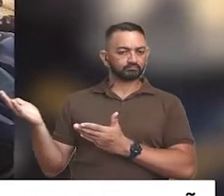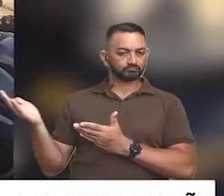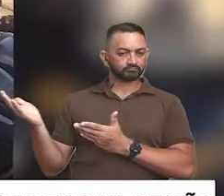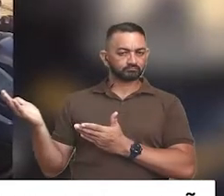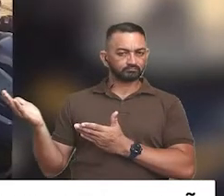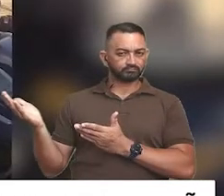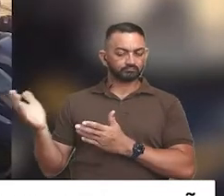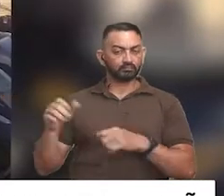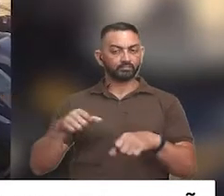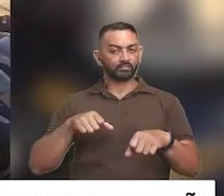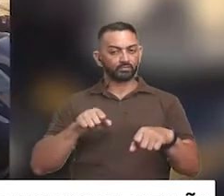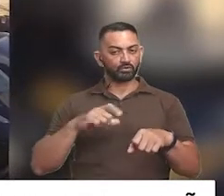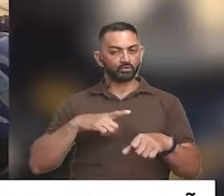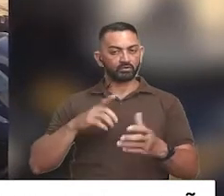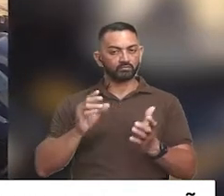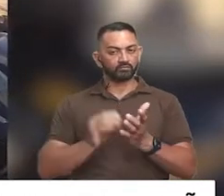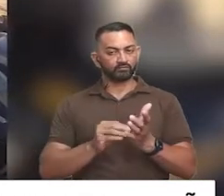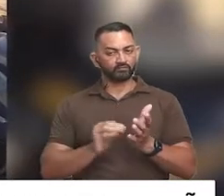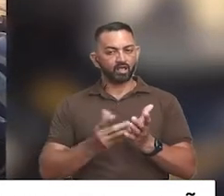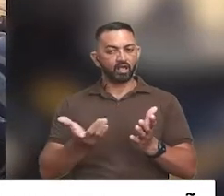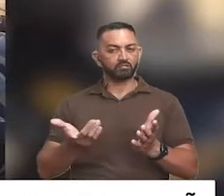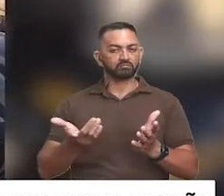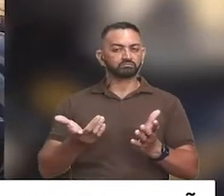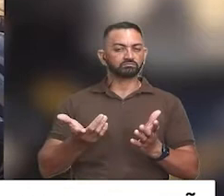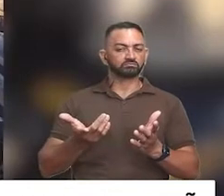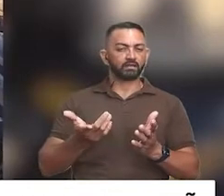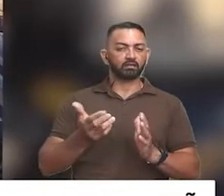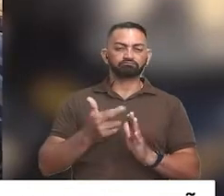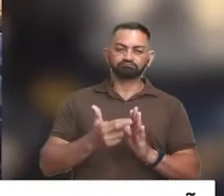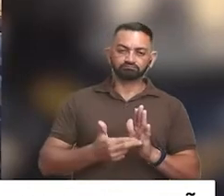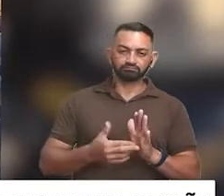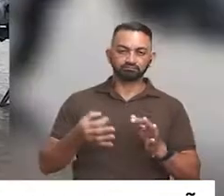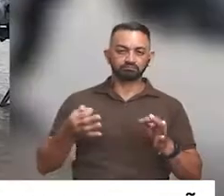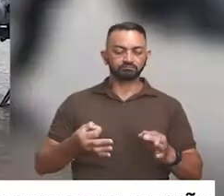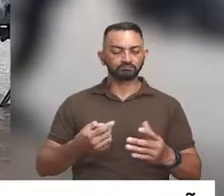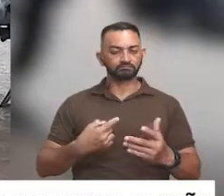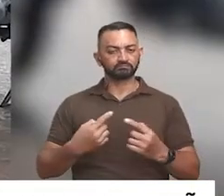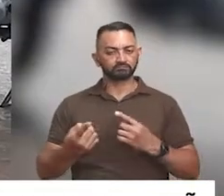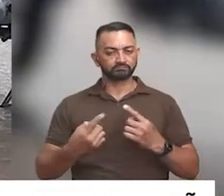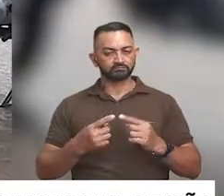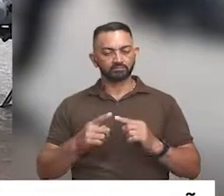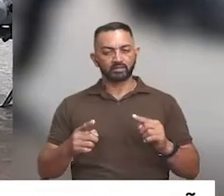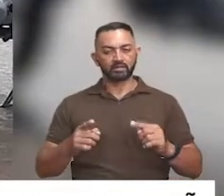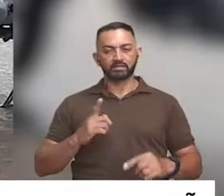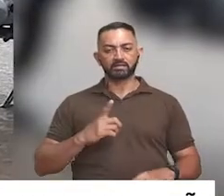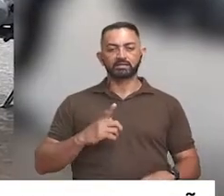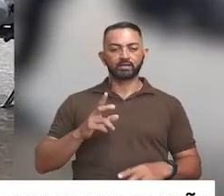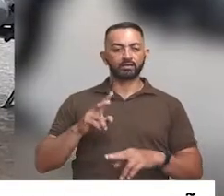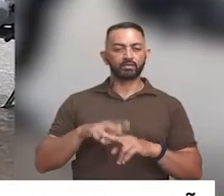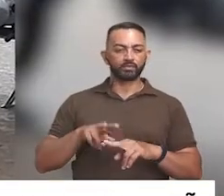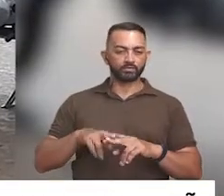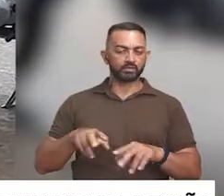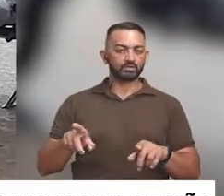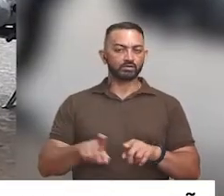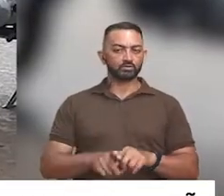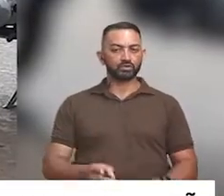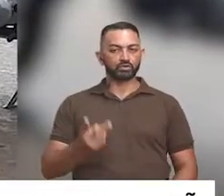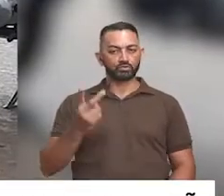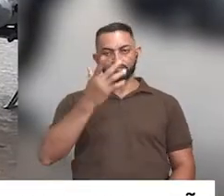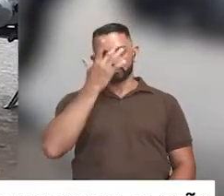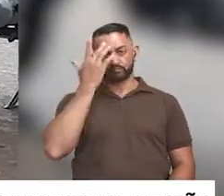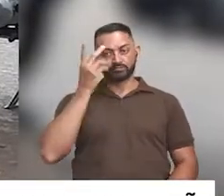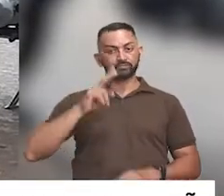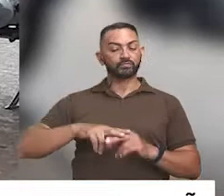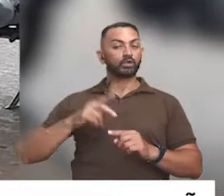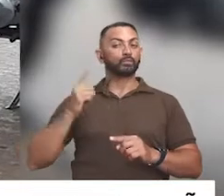bastante motos isso porque essas motos estavam regulares para estar transitando no trânsito né E aí eles fizeram essas apreensões